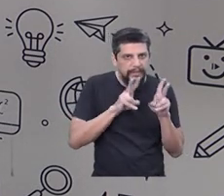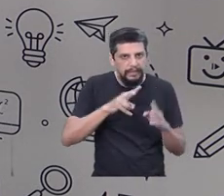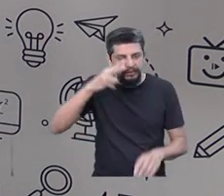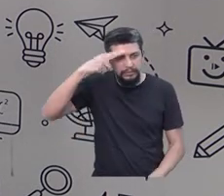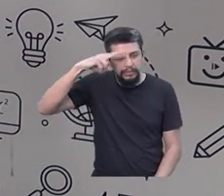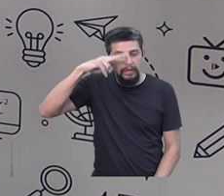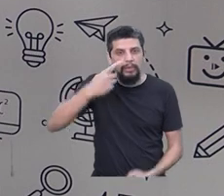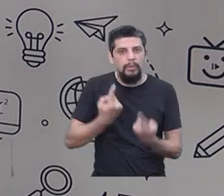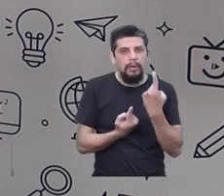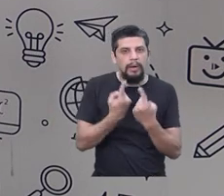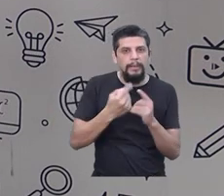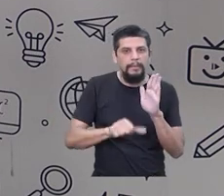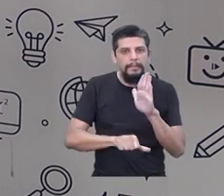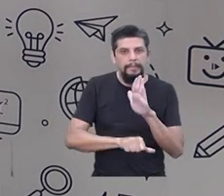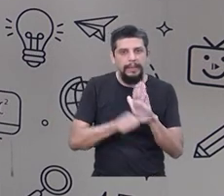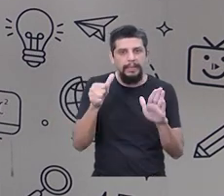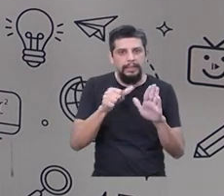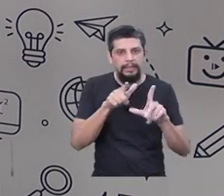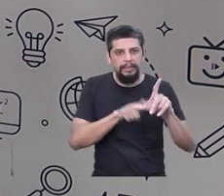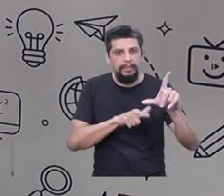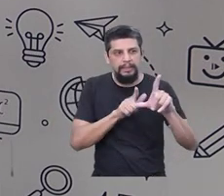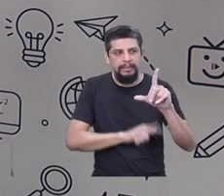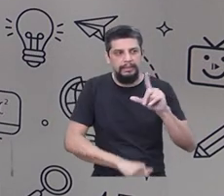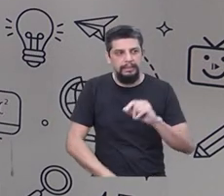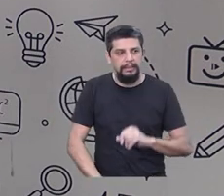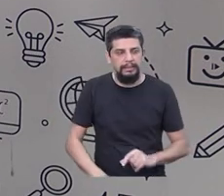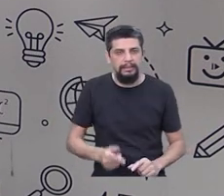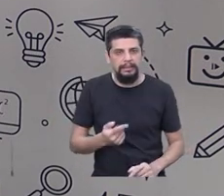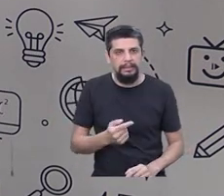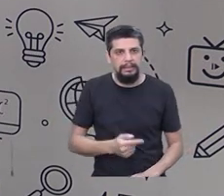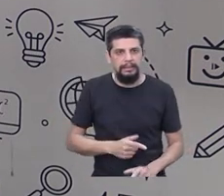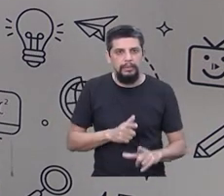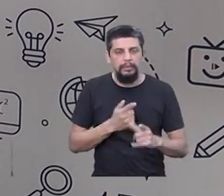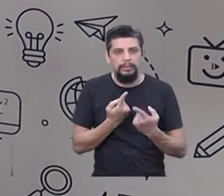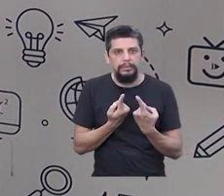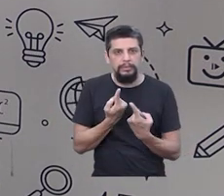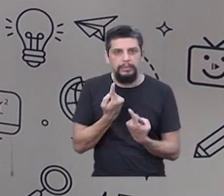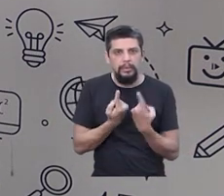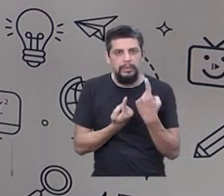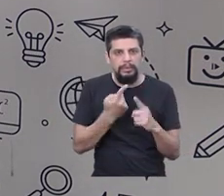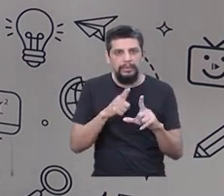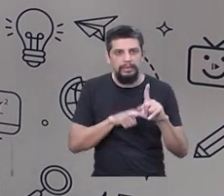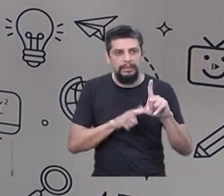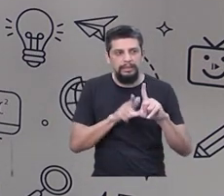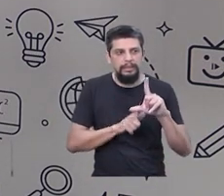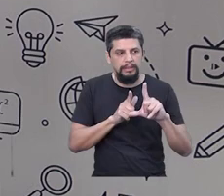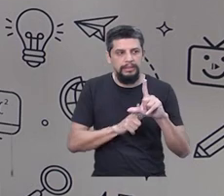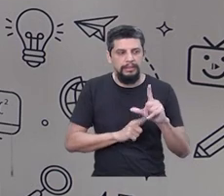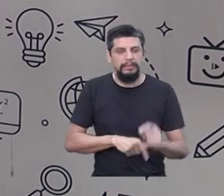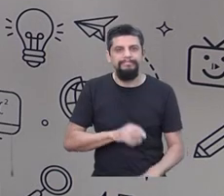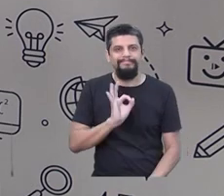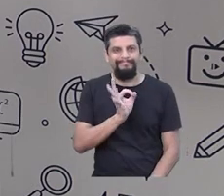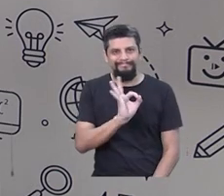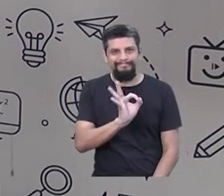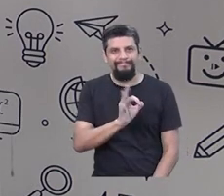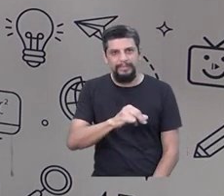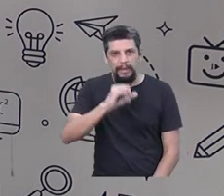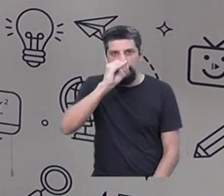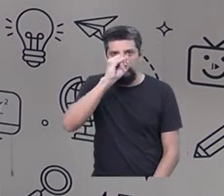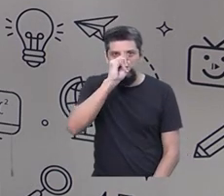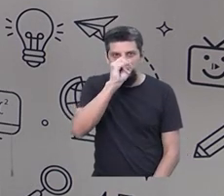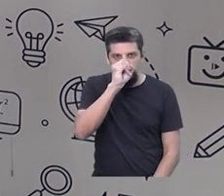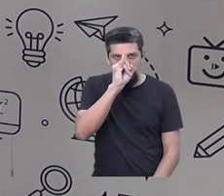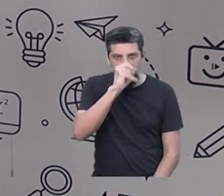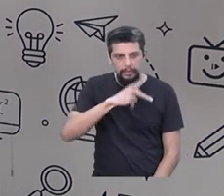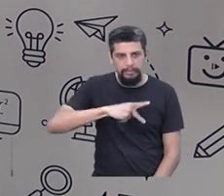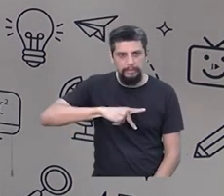Olha só, qual é a primeira letra? Letra P. Qual seria esse personagem? O porco! Isso